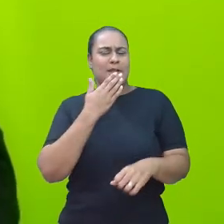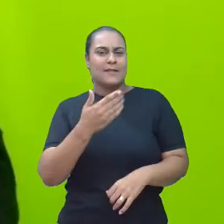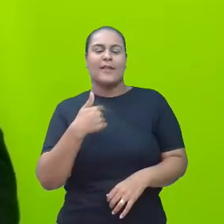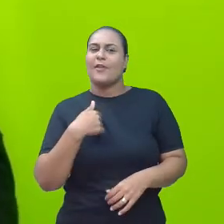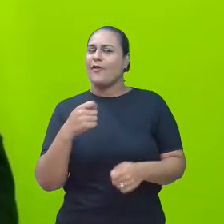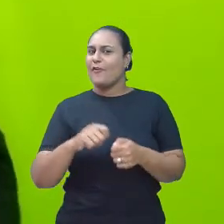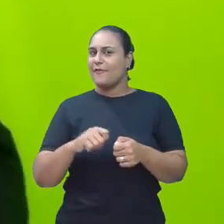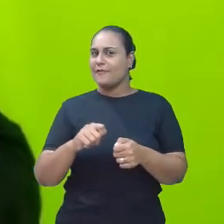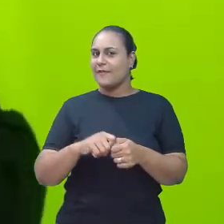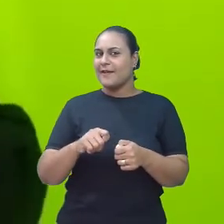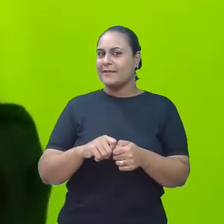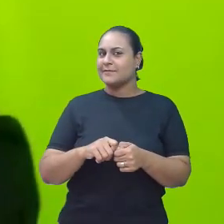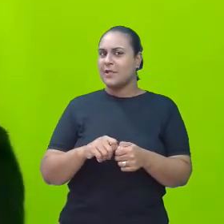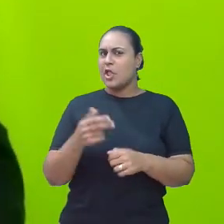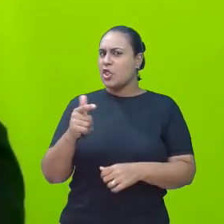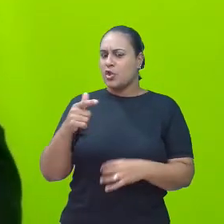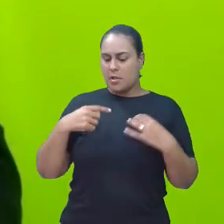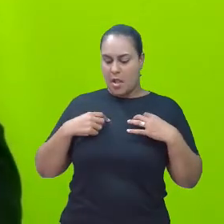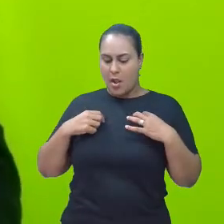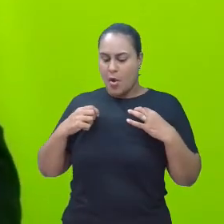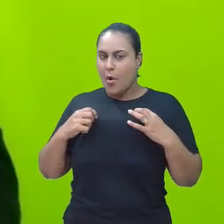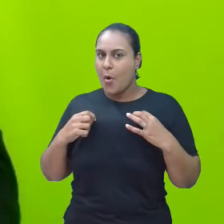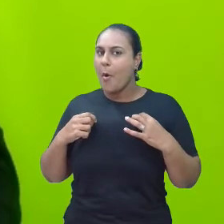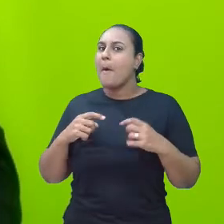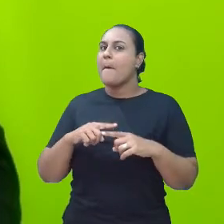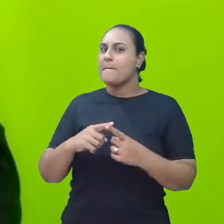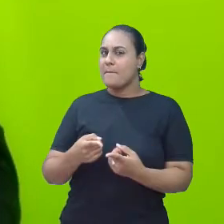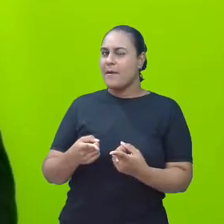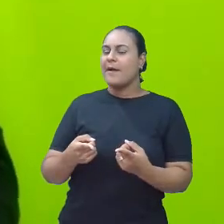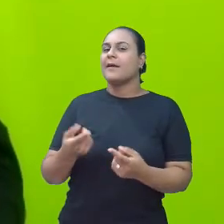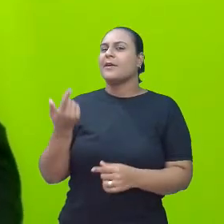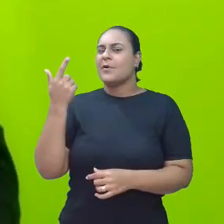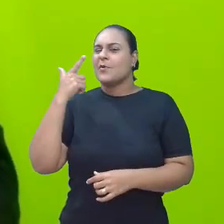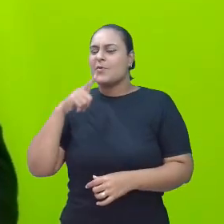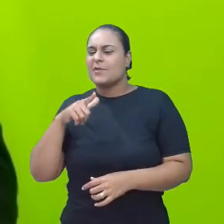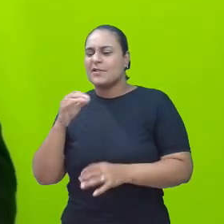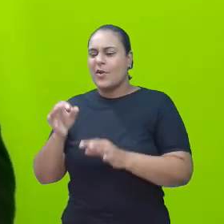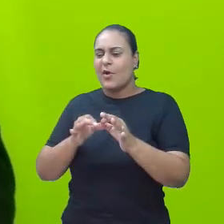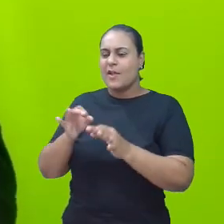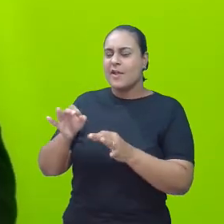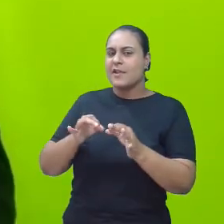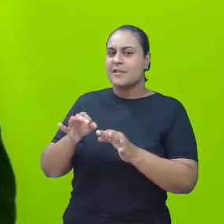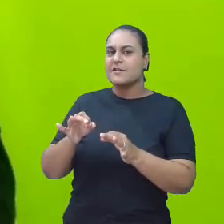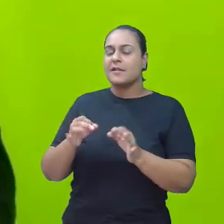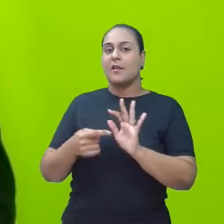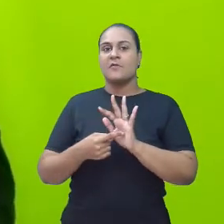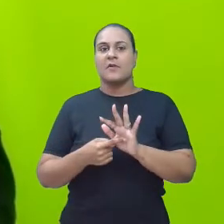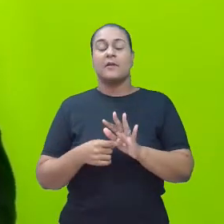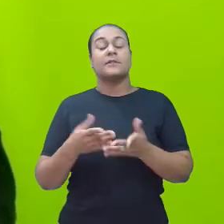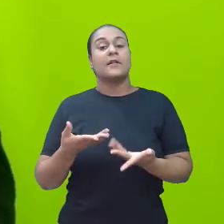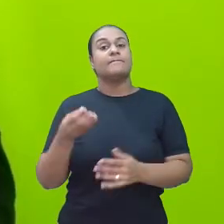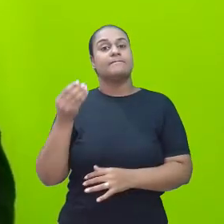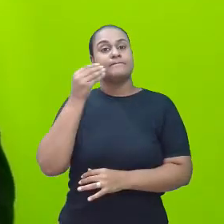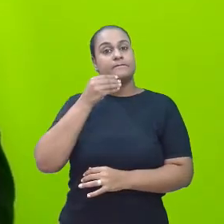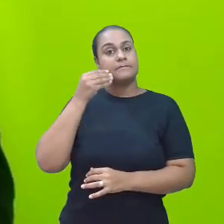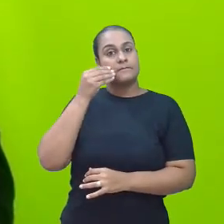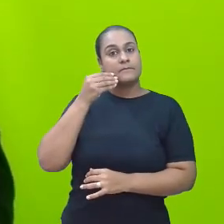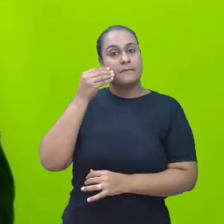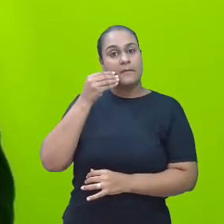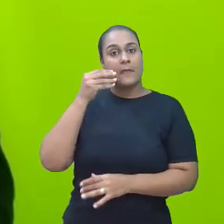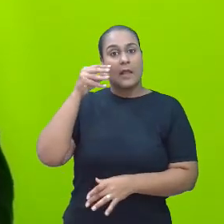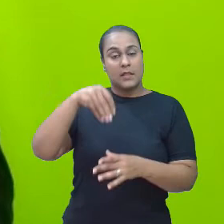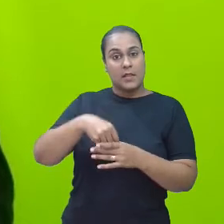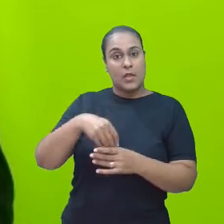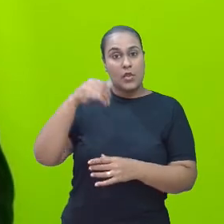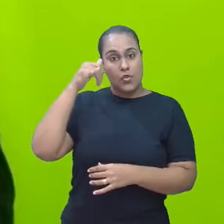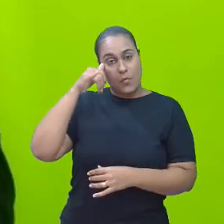o figurino, mas aí eu corro atrás e é possível que eu faça. Já experimentei estar dentro de um boi, já